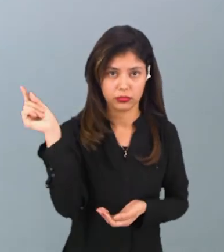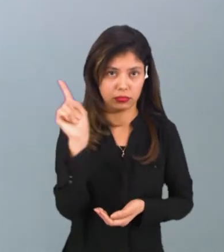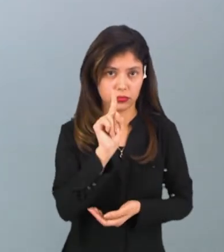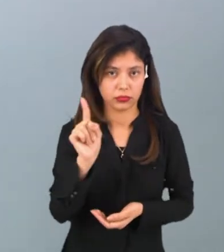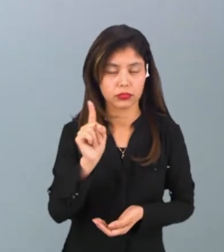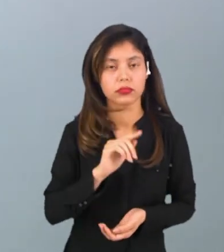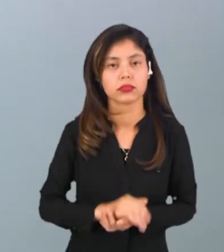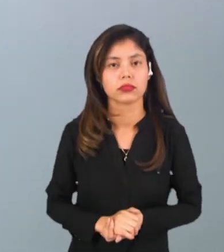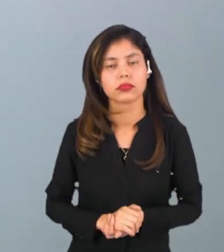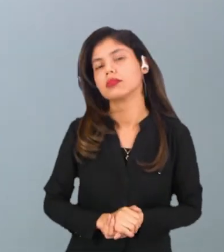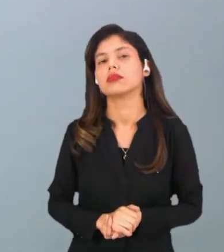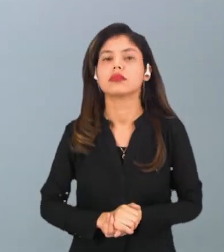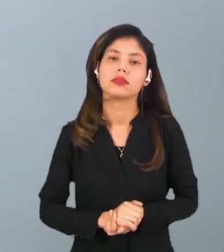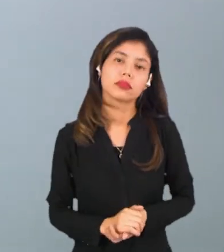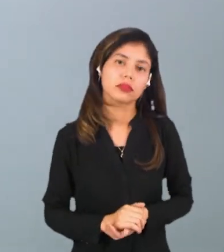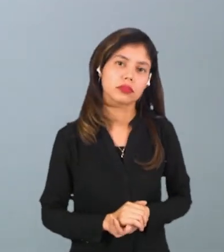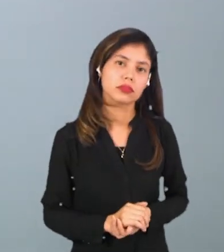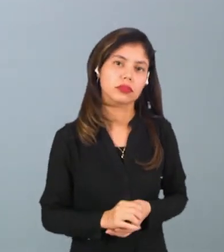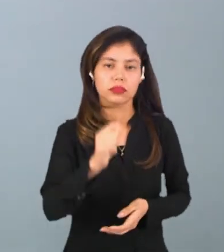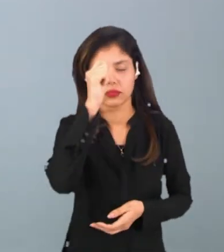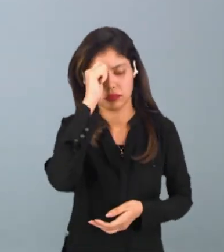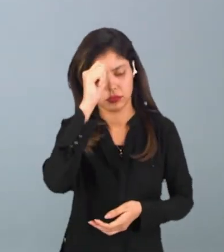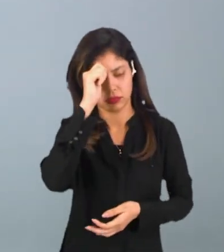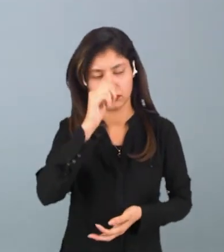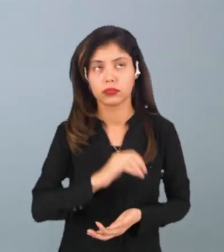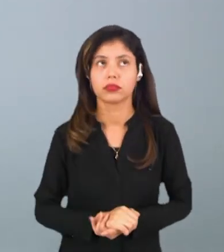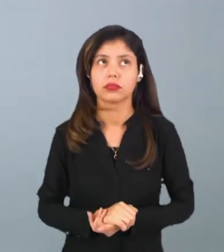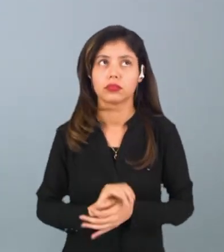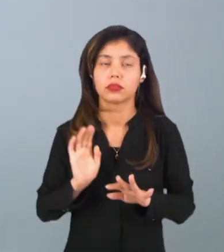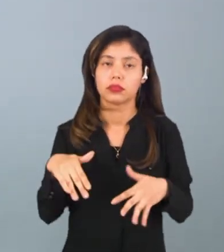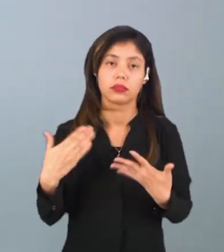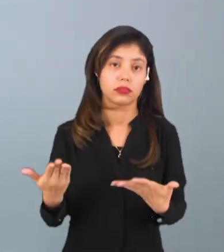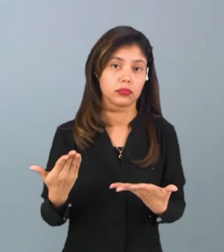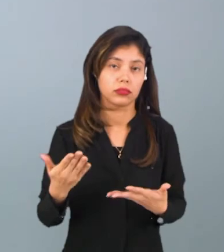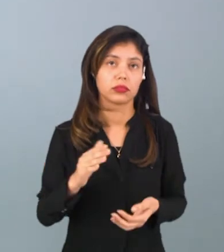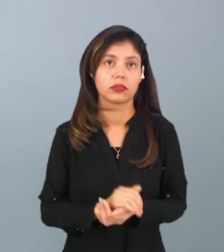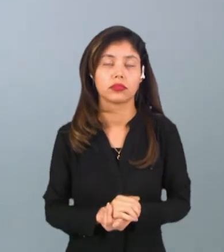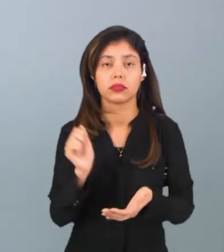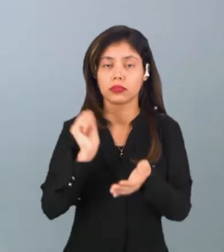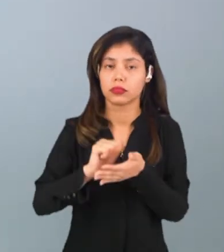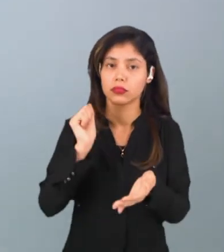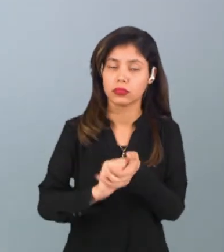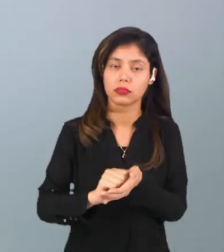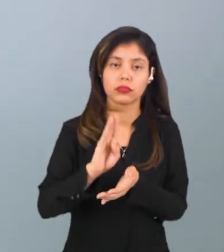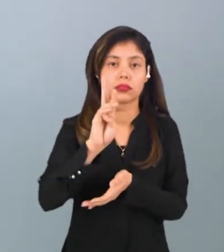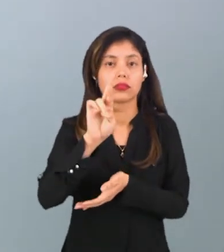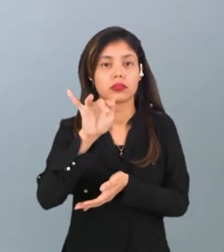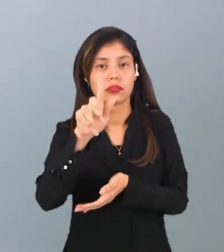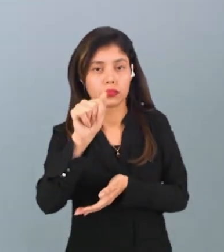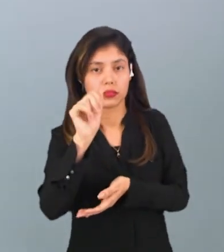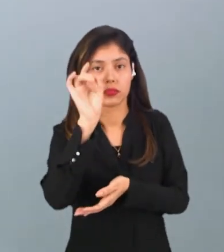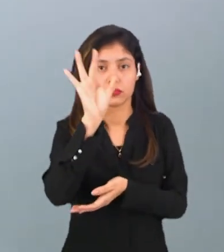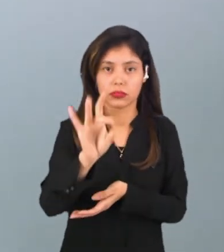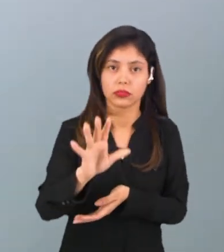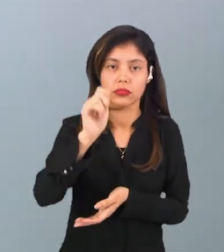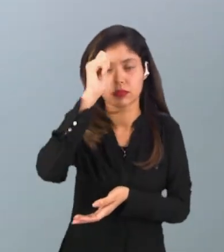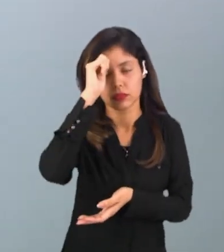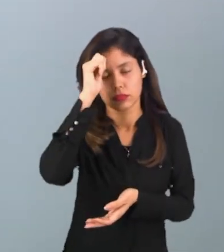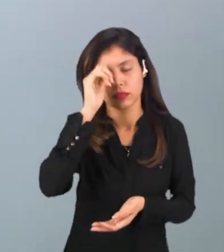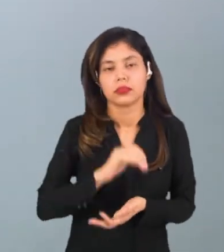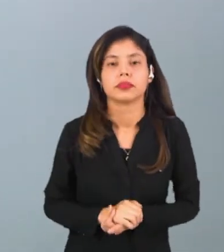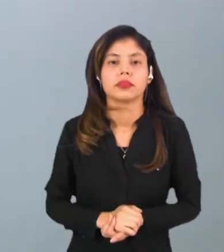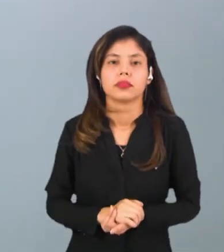levar em consideração que autor citou sobre qual foi a citação feita de biografia por cada autor